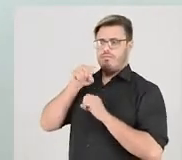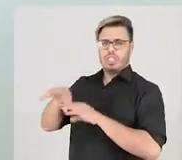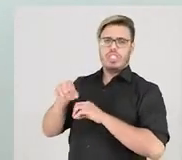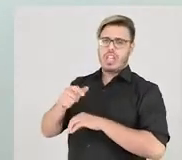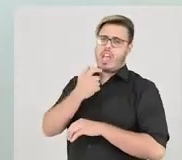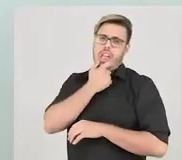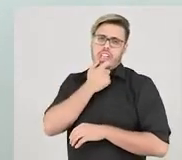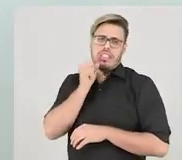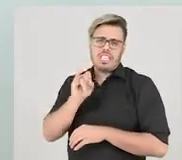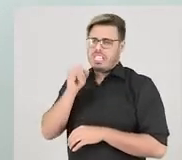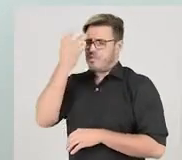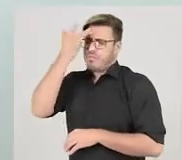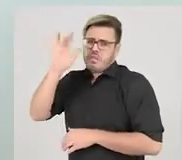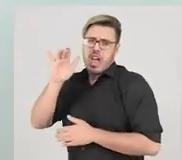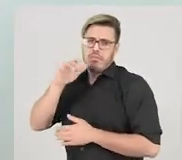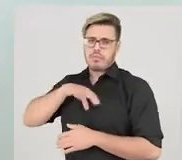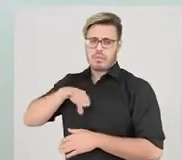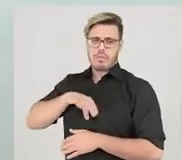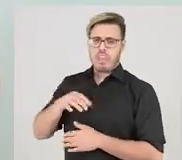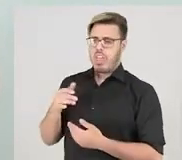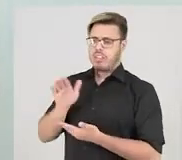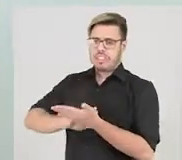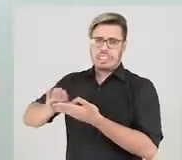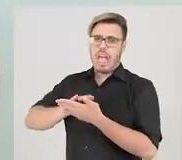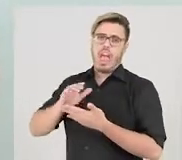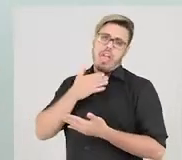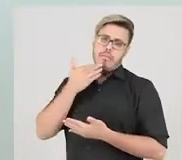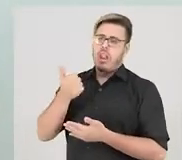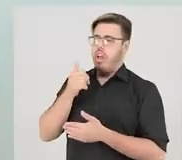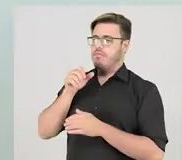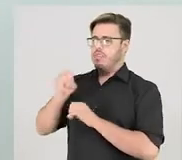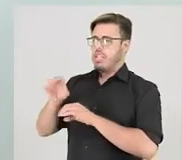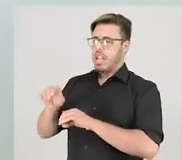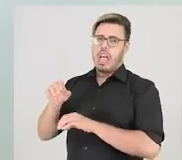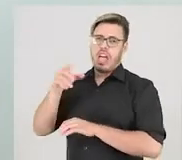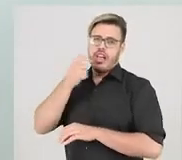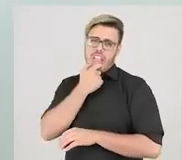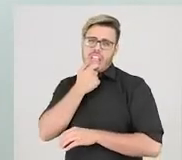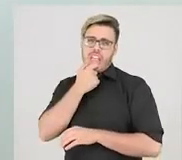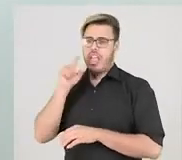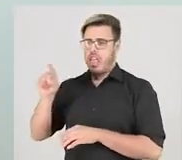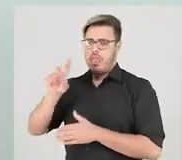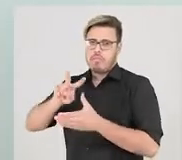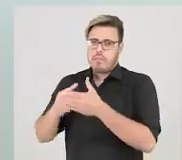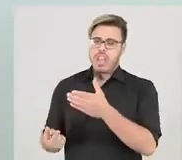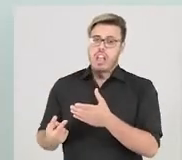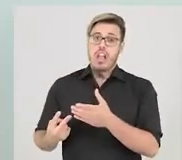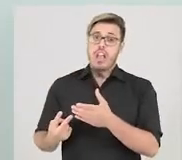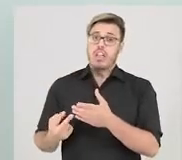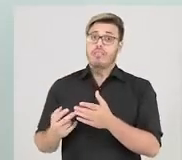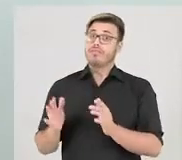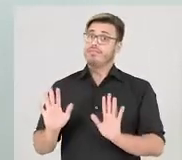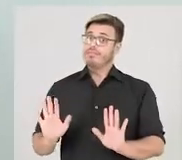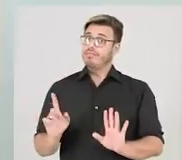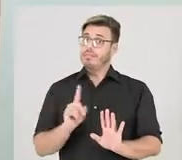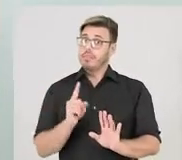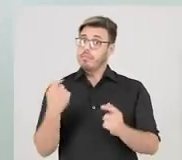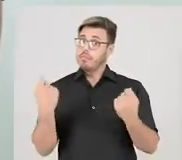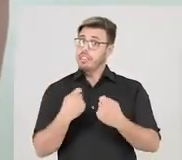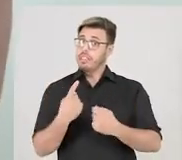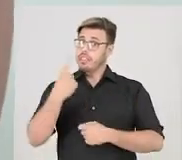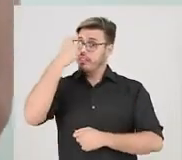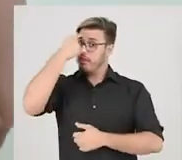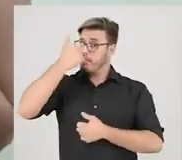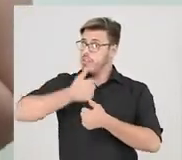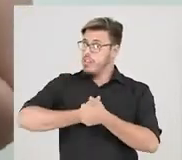daqui bilíngue. Gente, nós temos que ter bom senso. Nem um extremo, nem o outro. Por